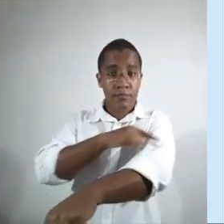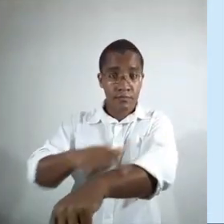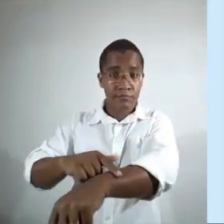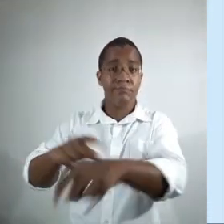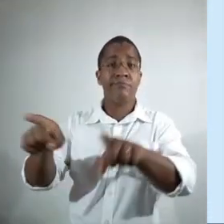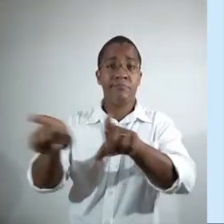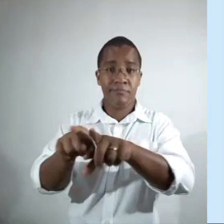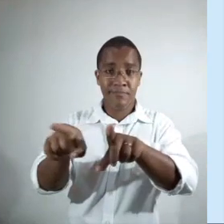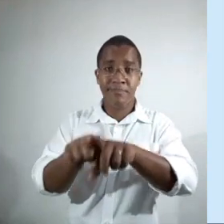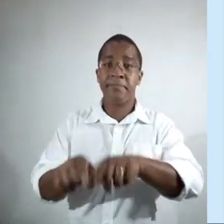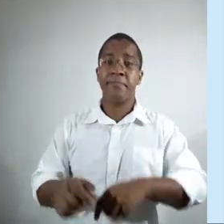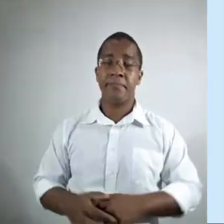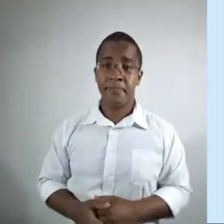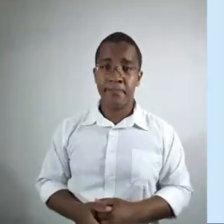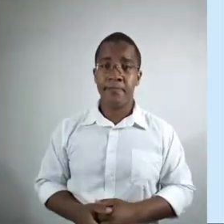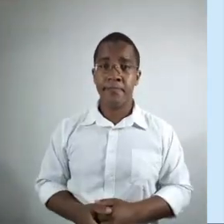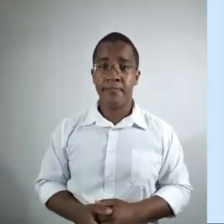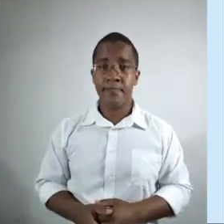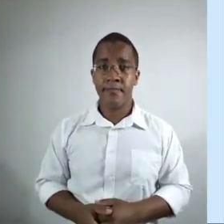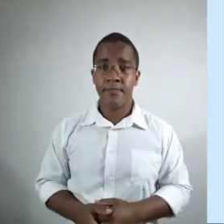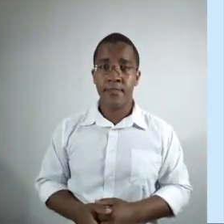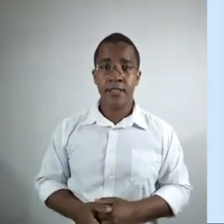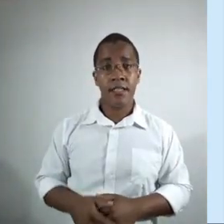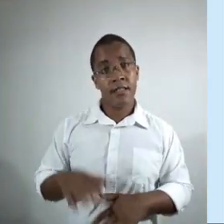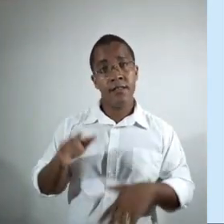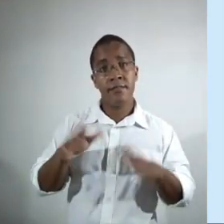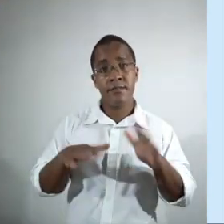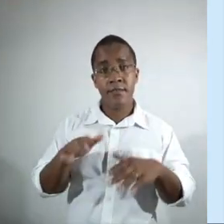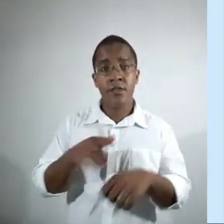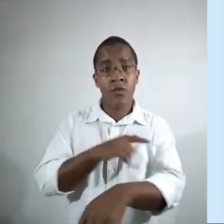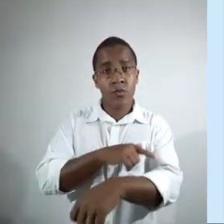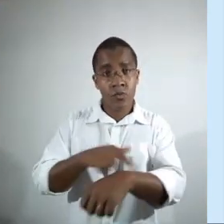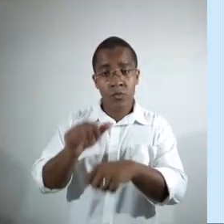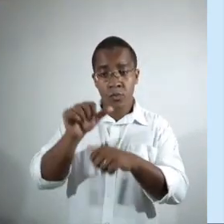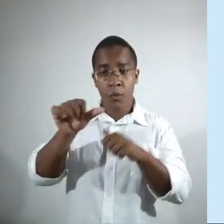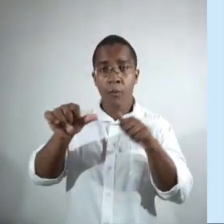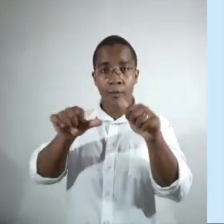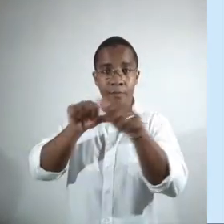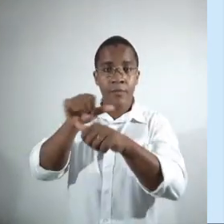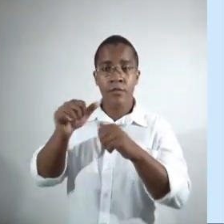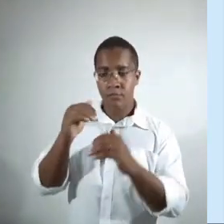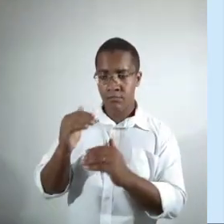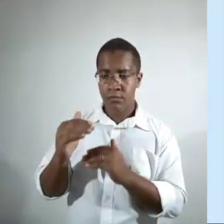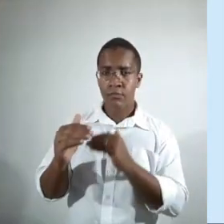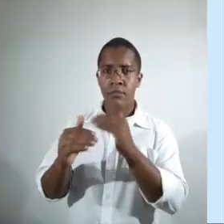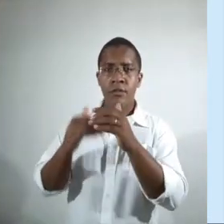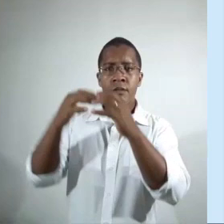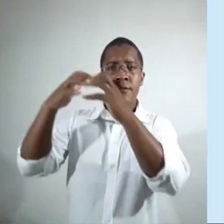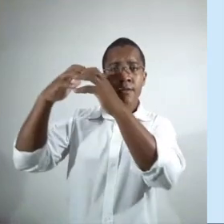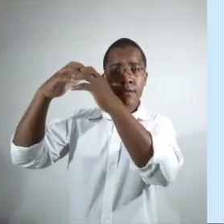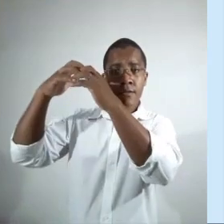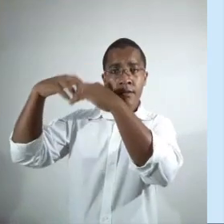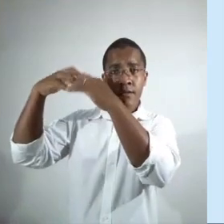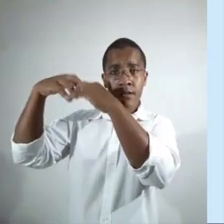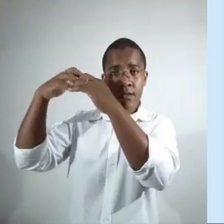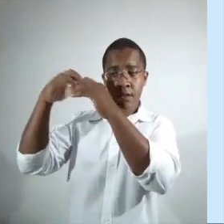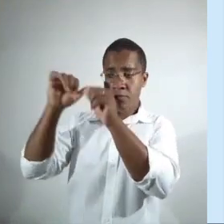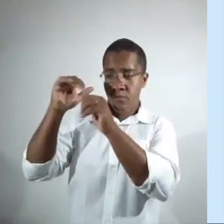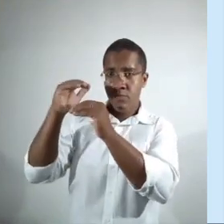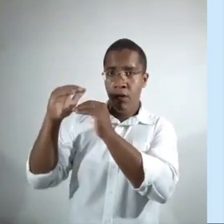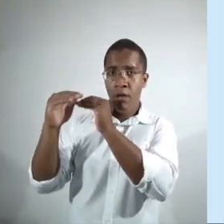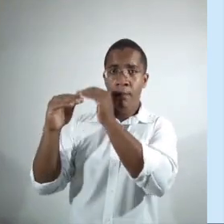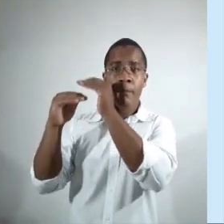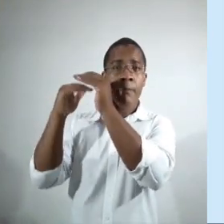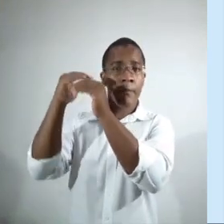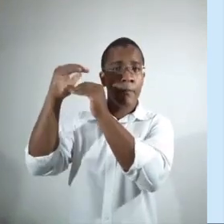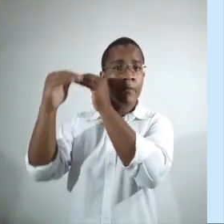comportamento, certo? Vai refletir no comportamento, vai refletir no corpo e no comportamento, no desenvolvimento do cérebro,